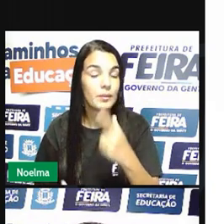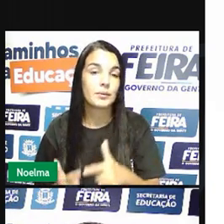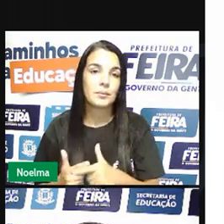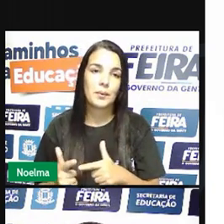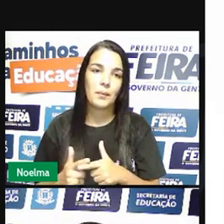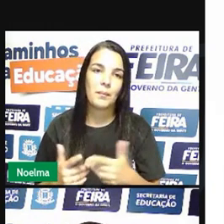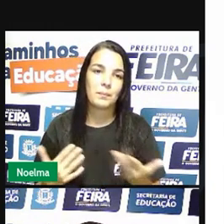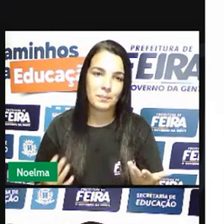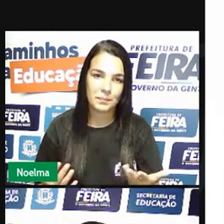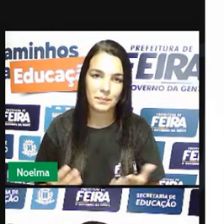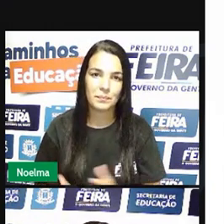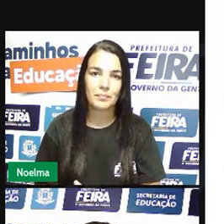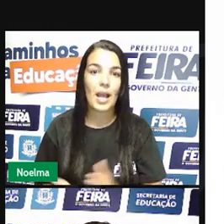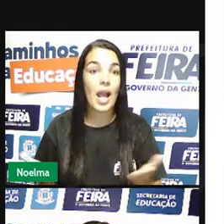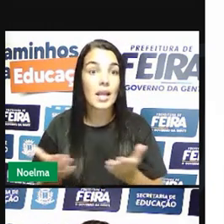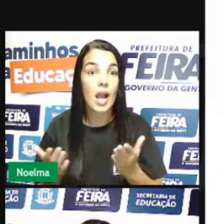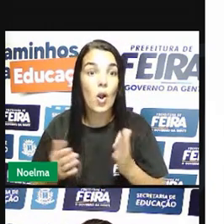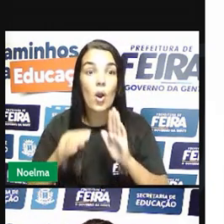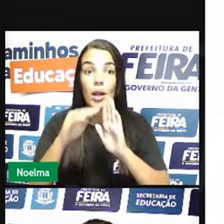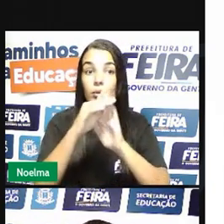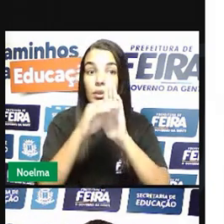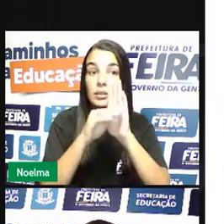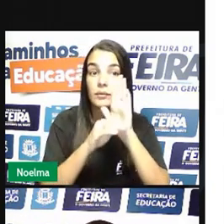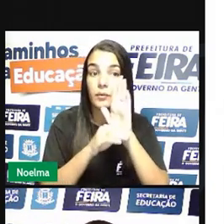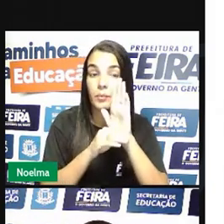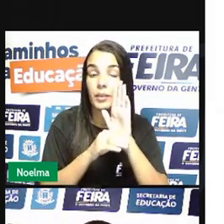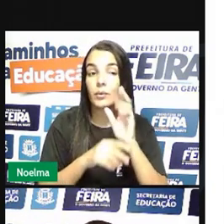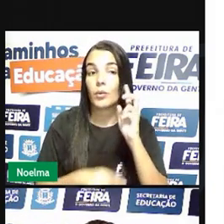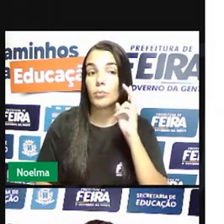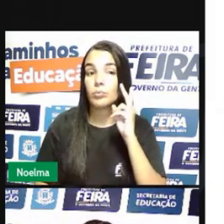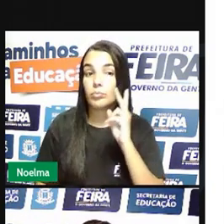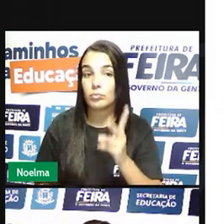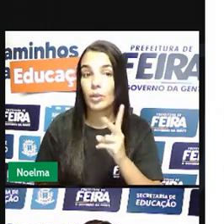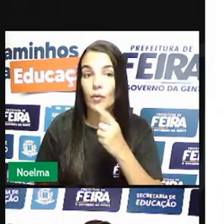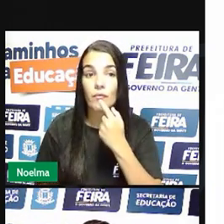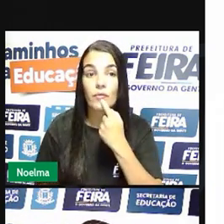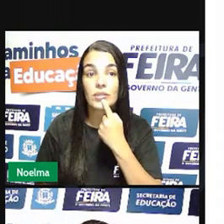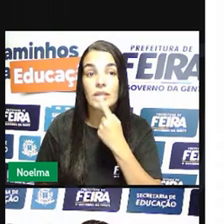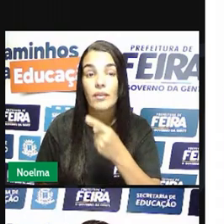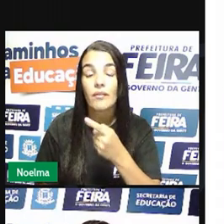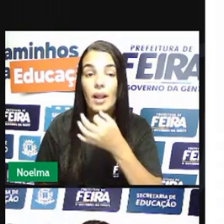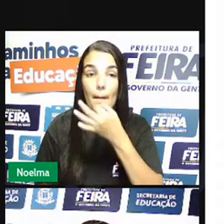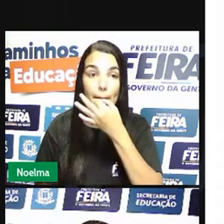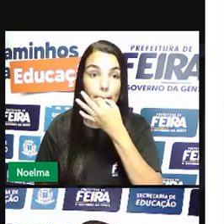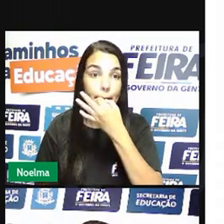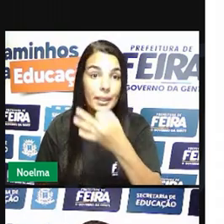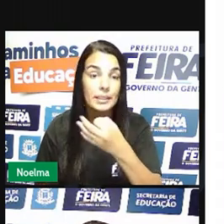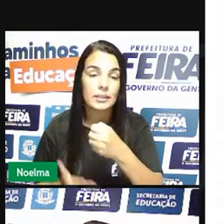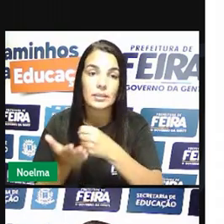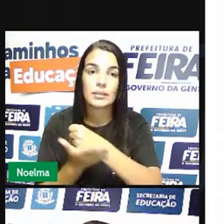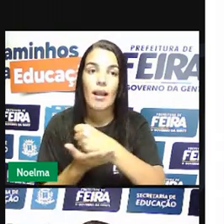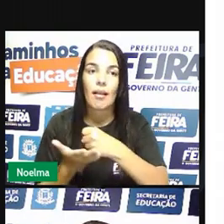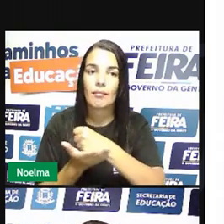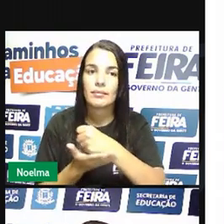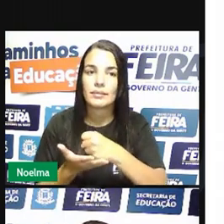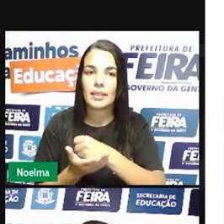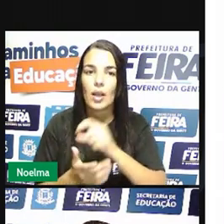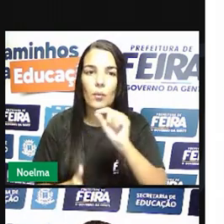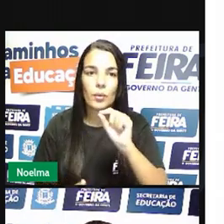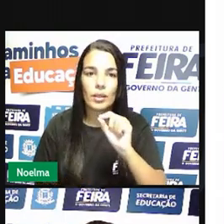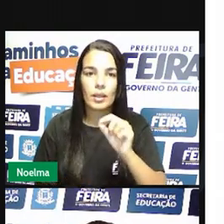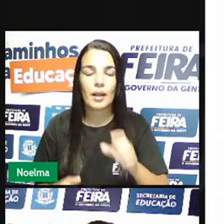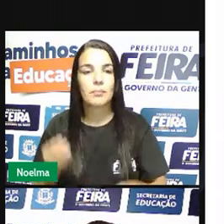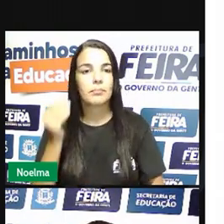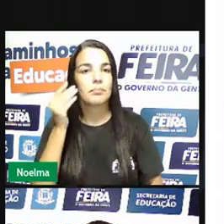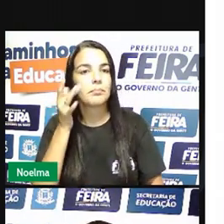é a introdução. No desenvolvimento, defenda a sua tese apresentando ideias que justifique